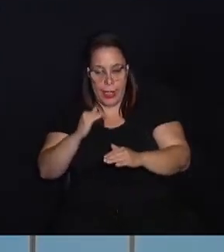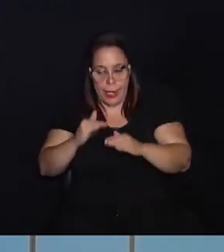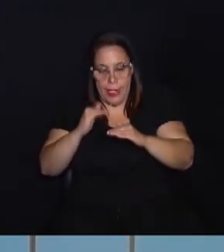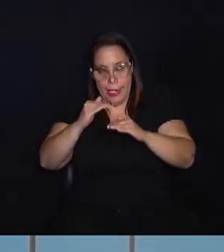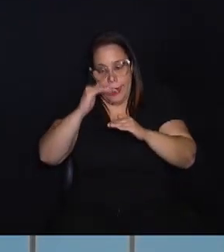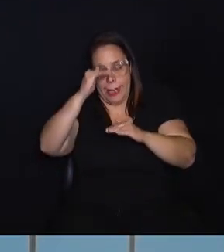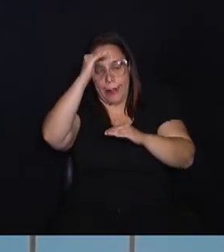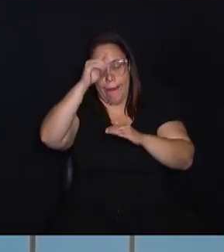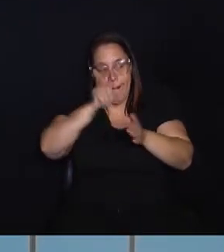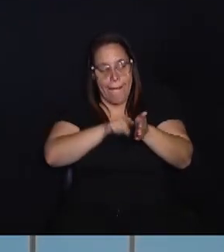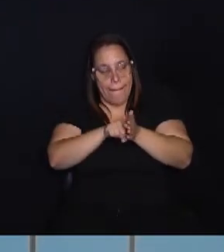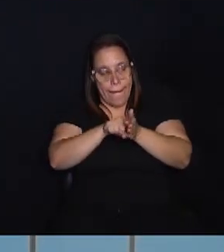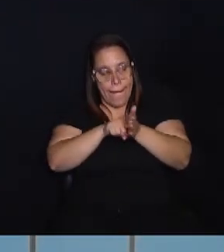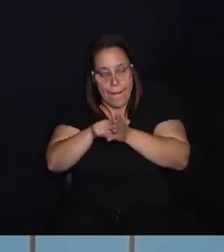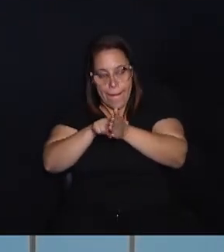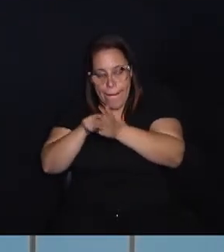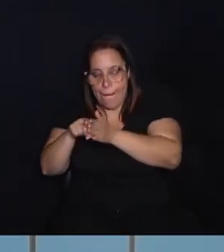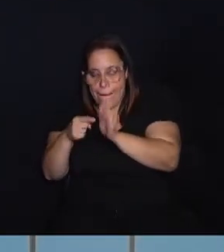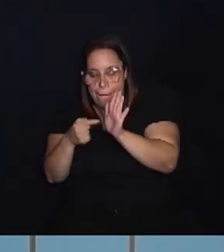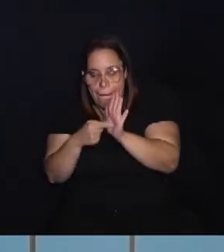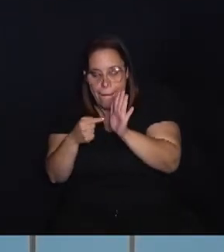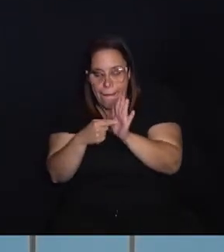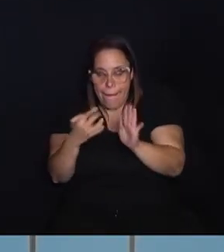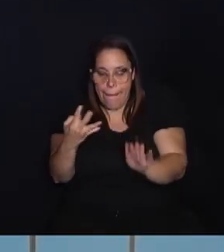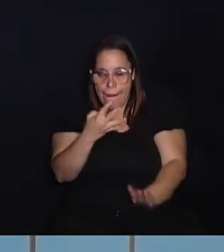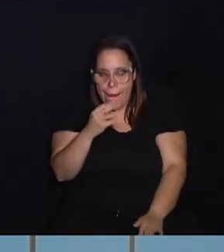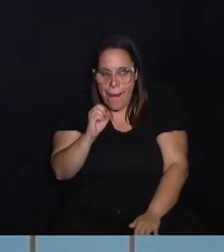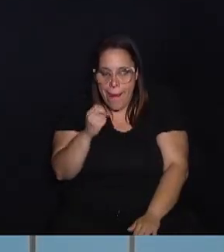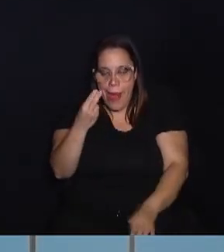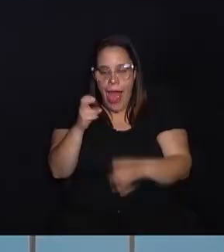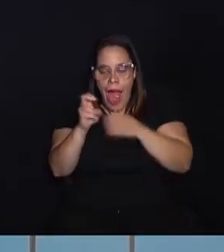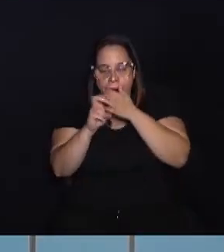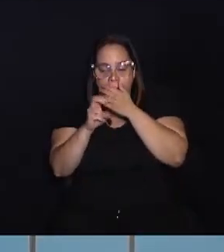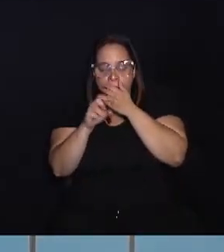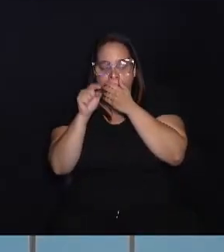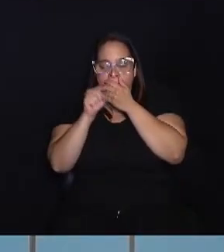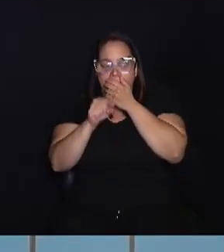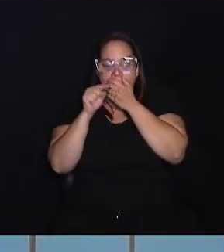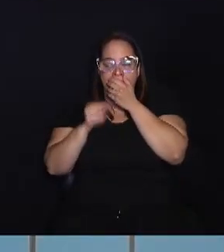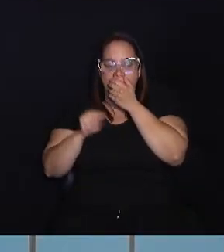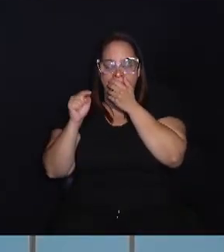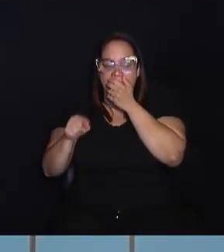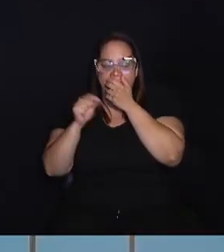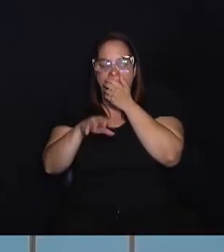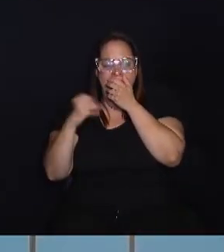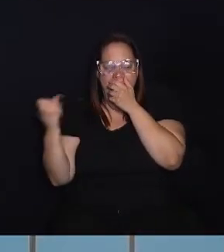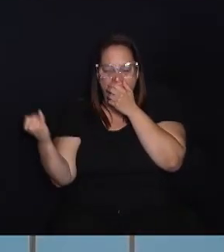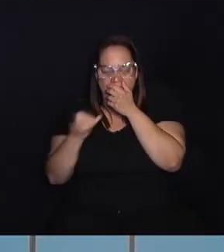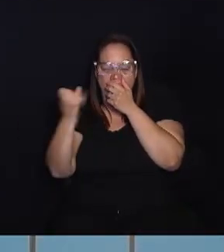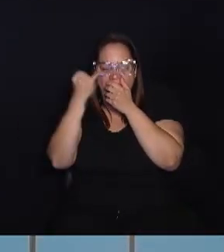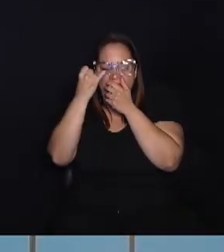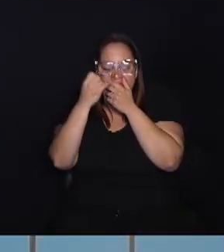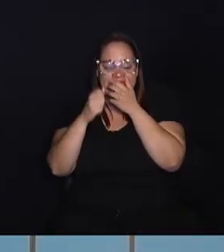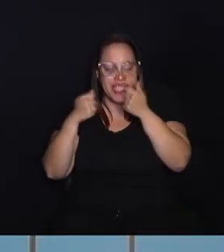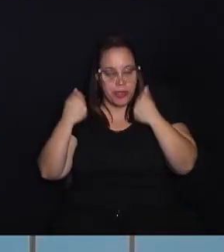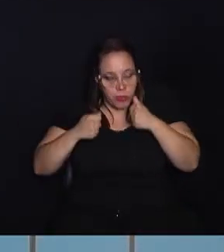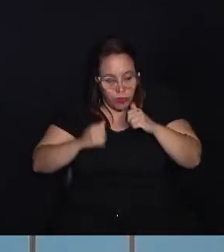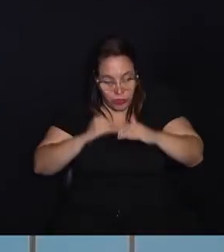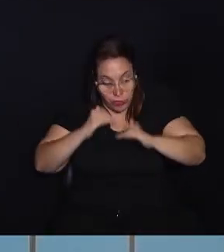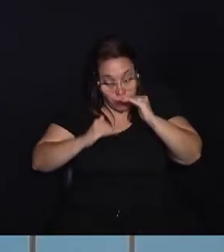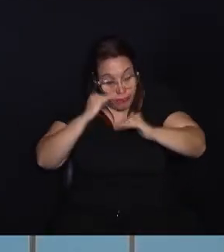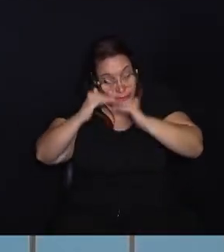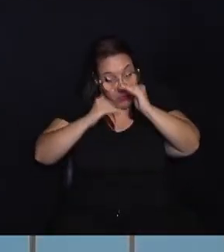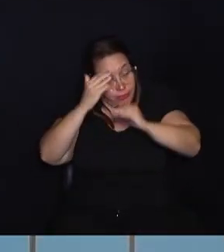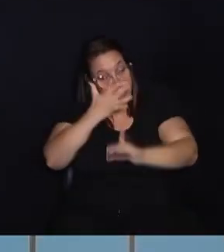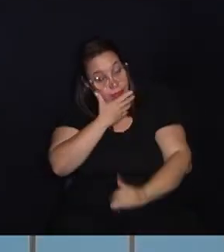E essa pesquisa mostrou 4 ou 5 pontos cruciais que precisam ser desenvolvidos pelos